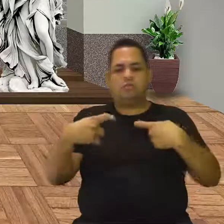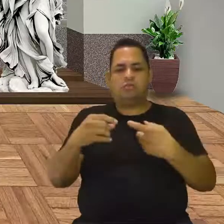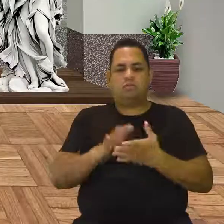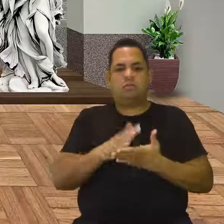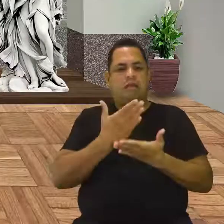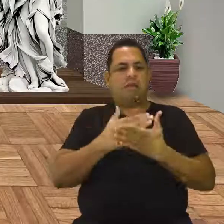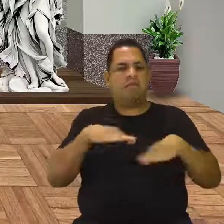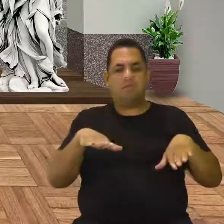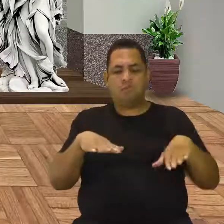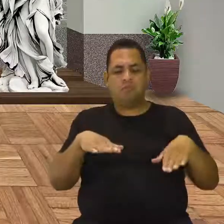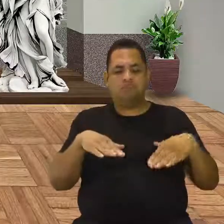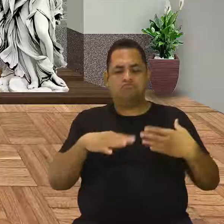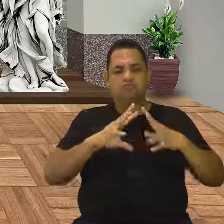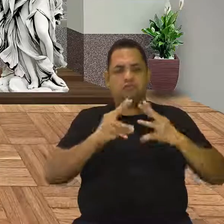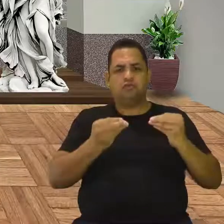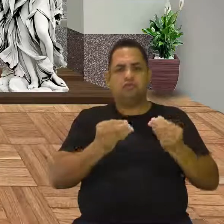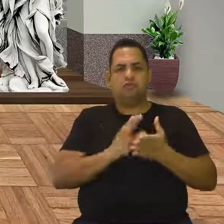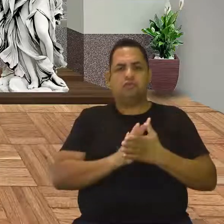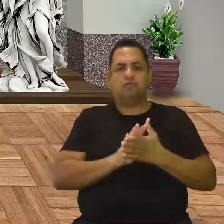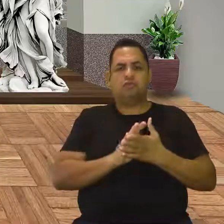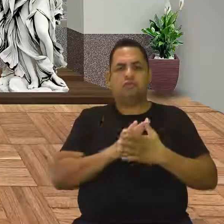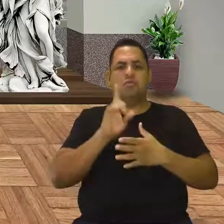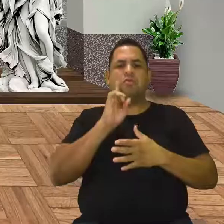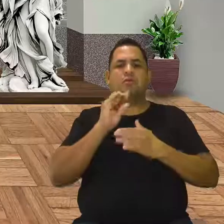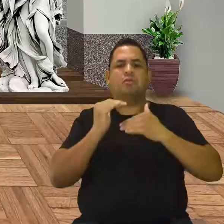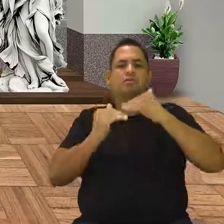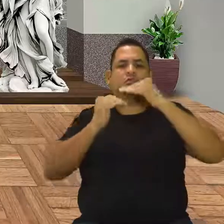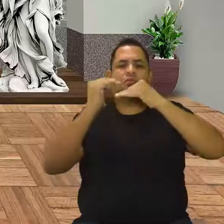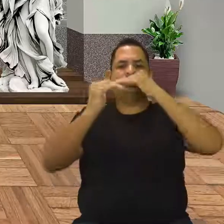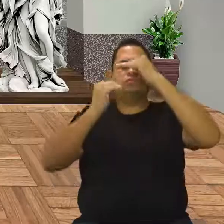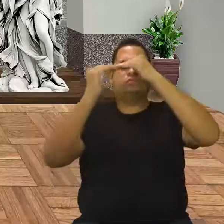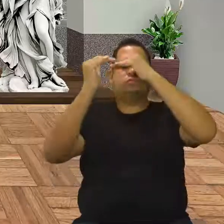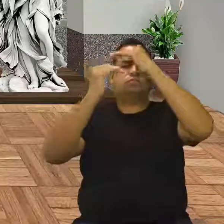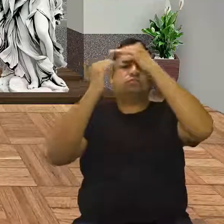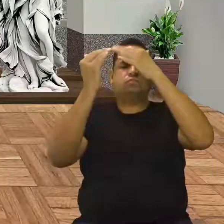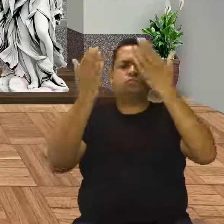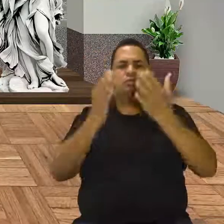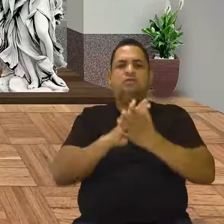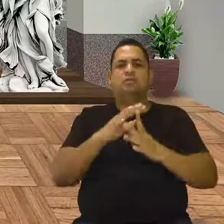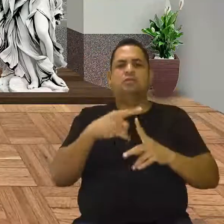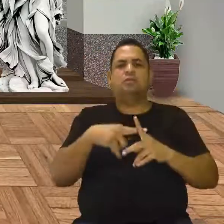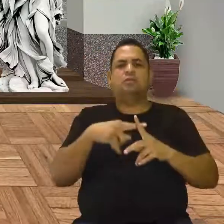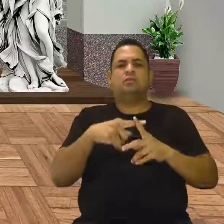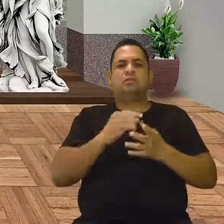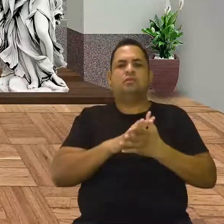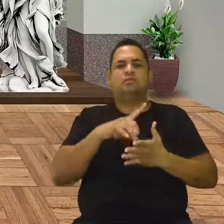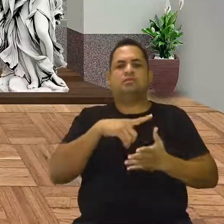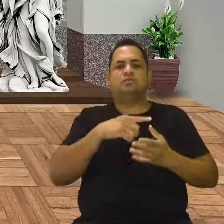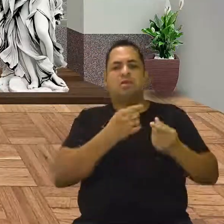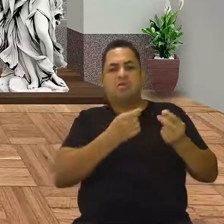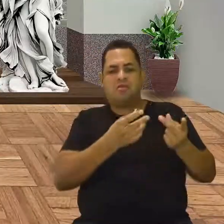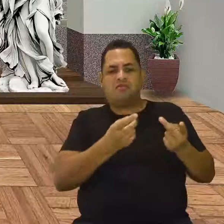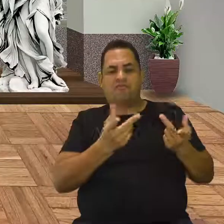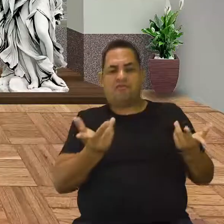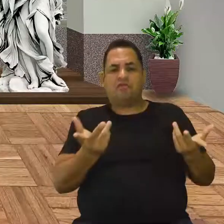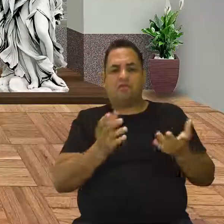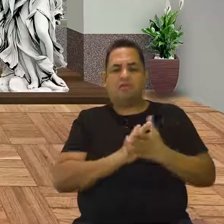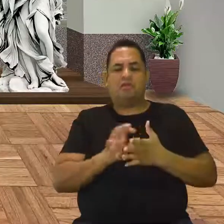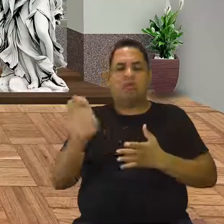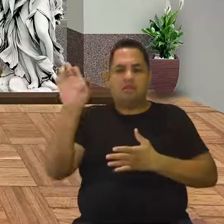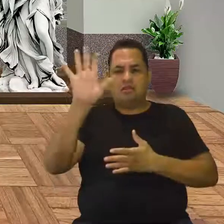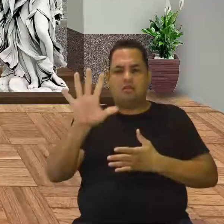ficou destruído. Enquanto isso, o americano só crescia. Mas por quê, professor? Porque tinha mercado para vender, o mercado